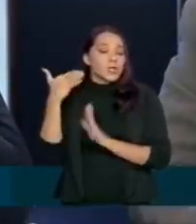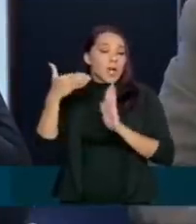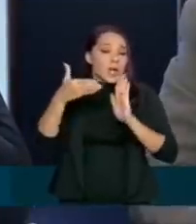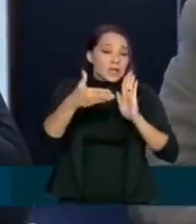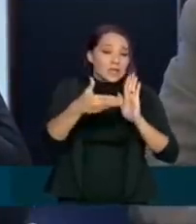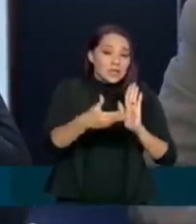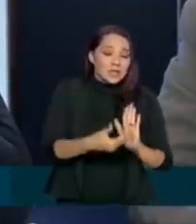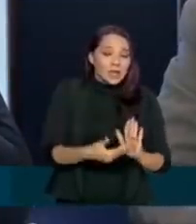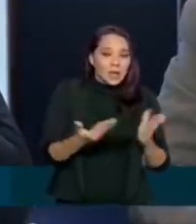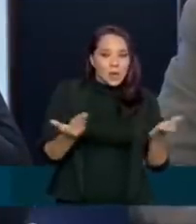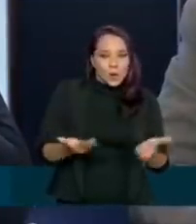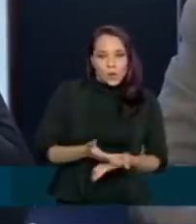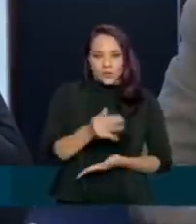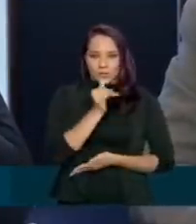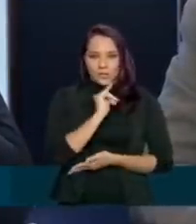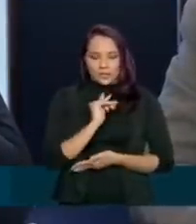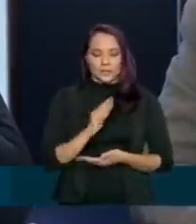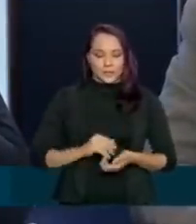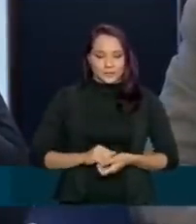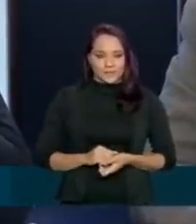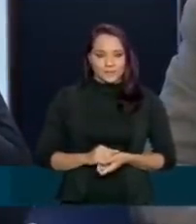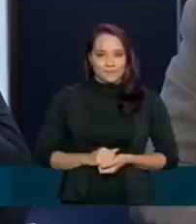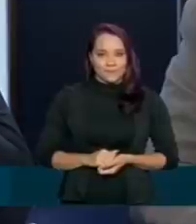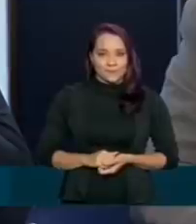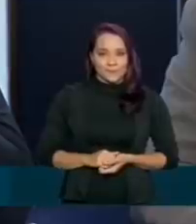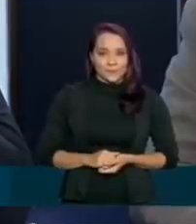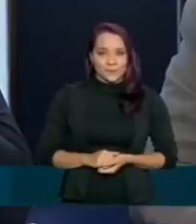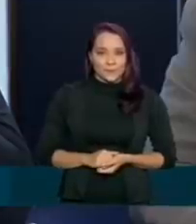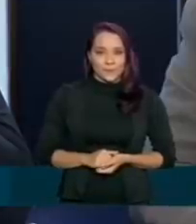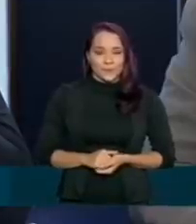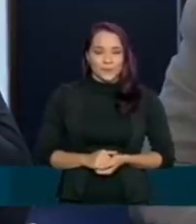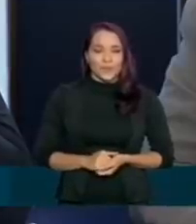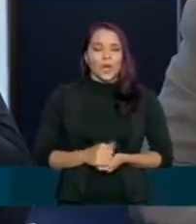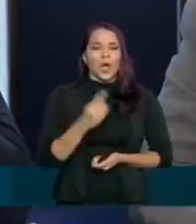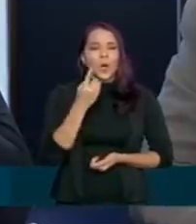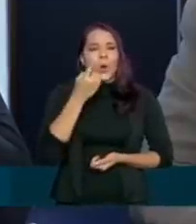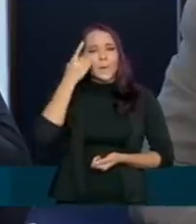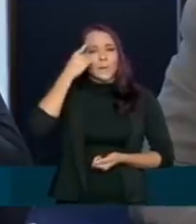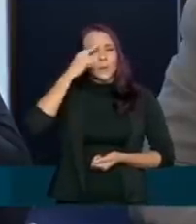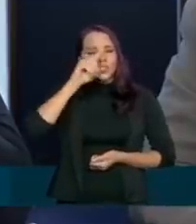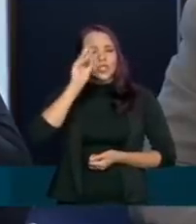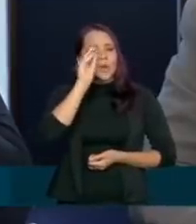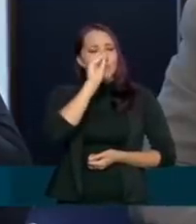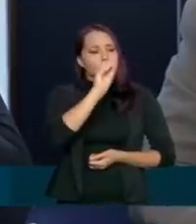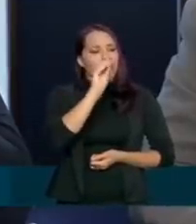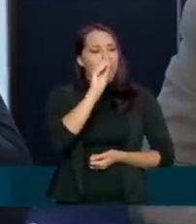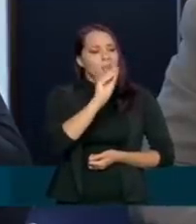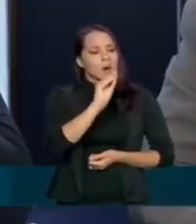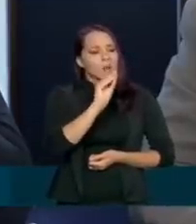de hoje, por exemplo, quando for colocado. Um por dia, todos os dias.